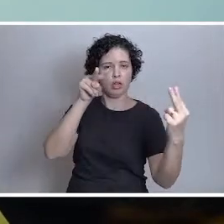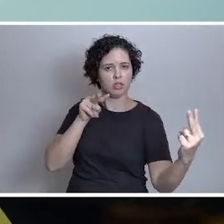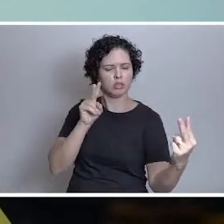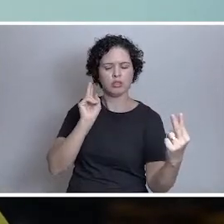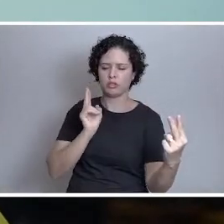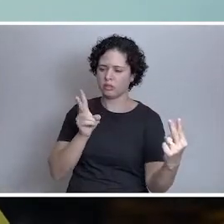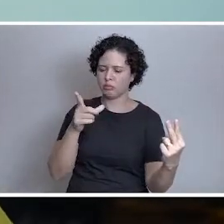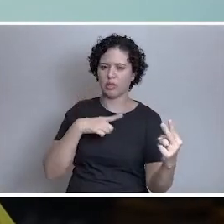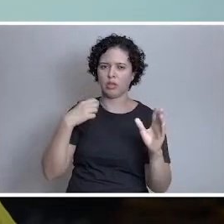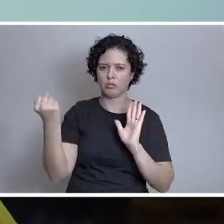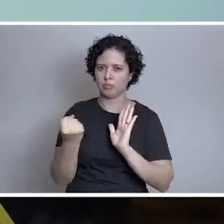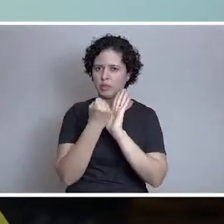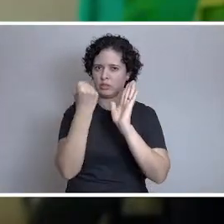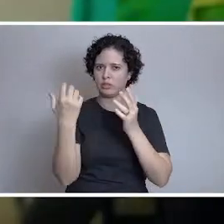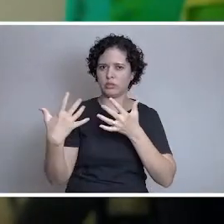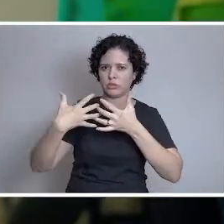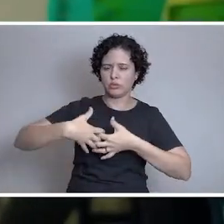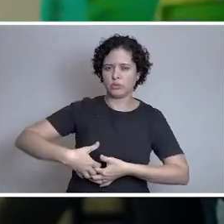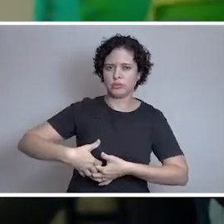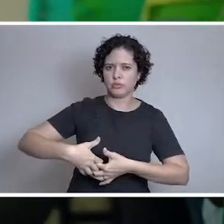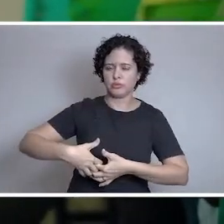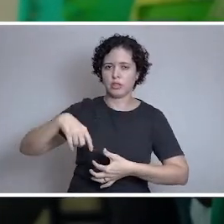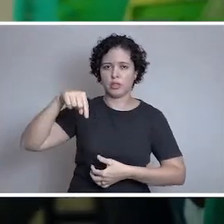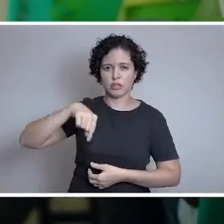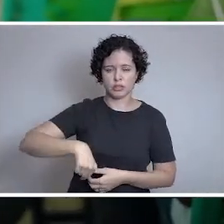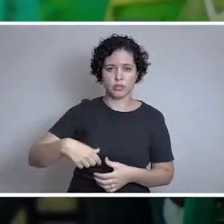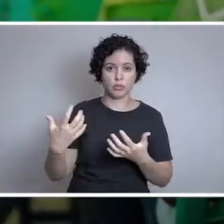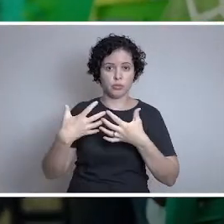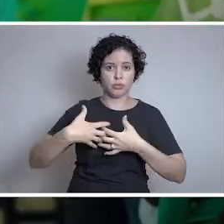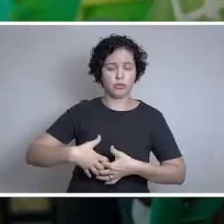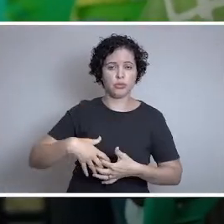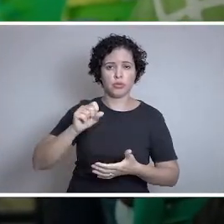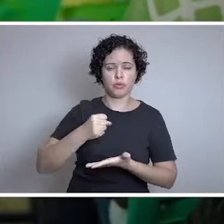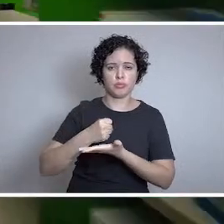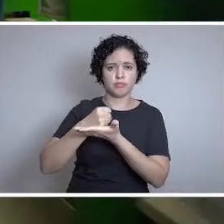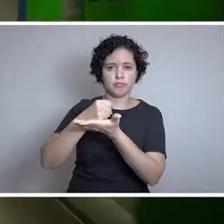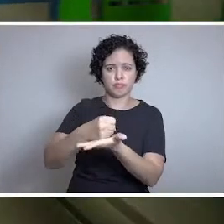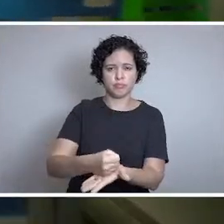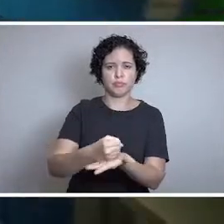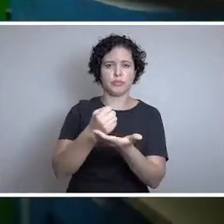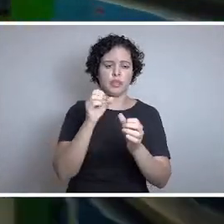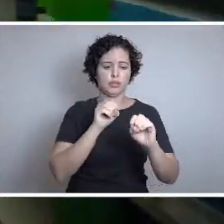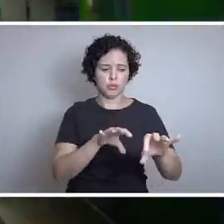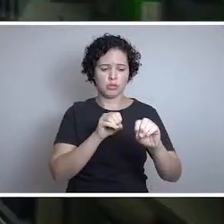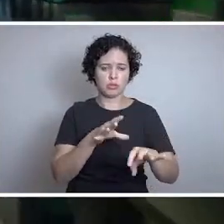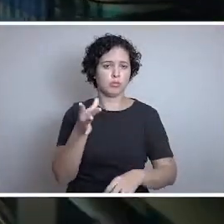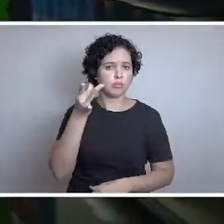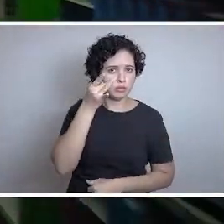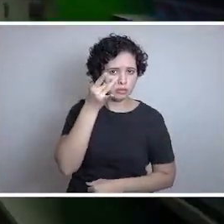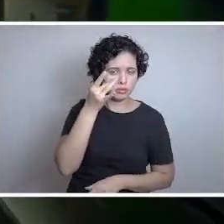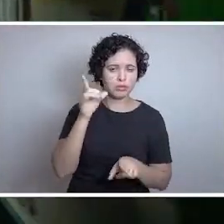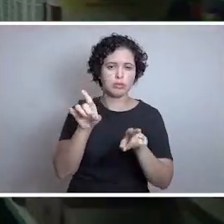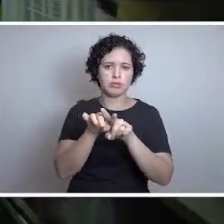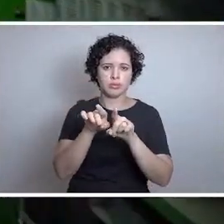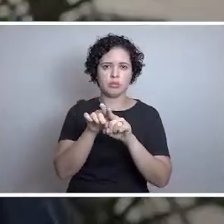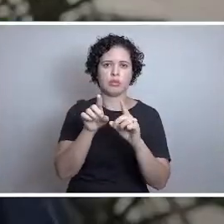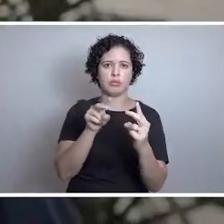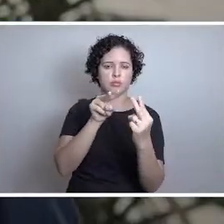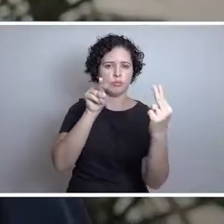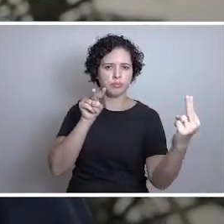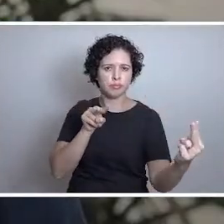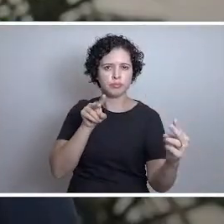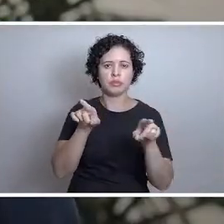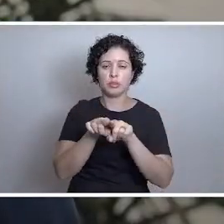sempre foi, a marca do IFRO. Temos a necessidade de qualificar pessoas no